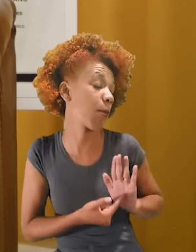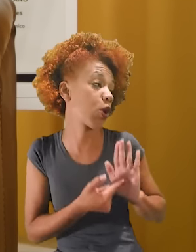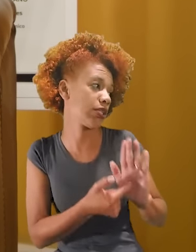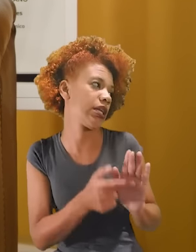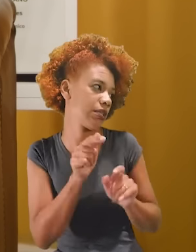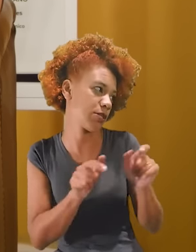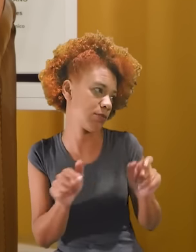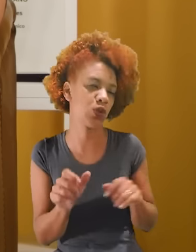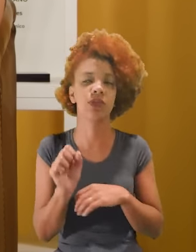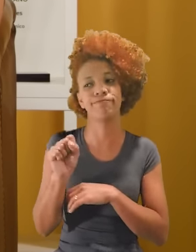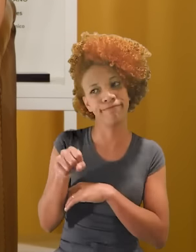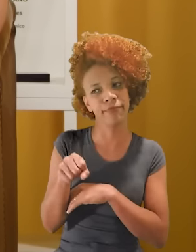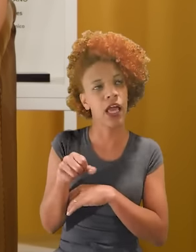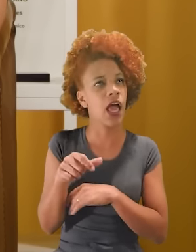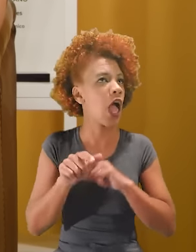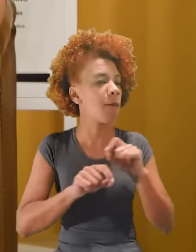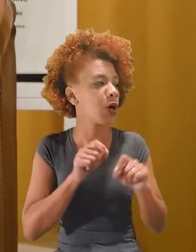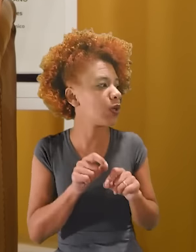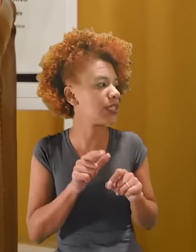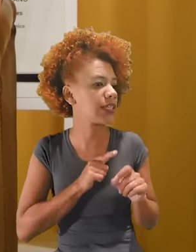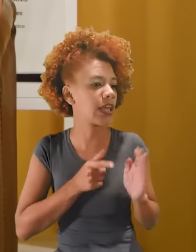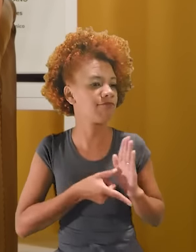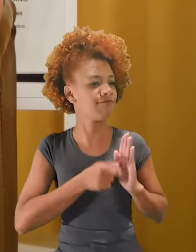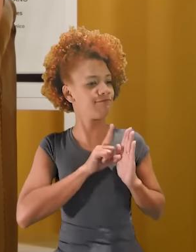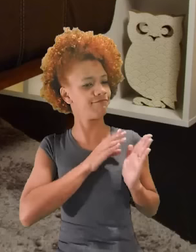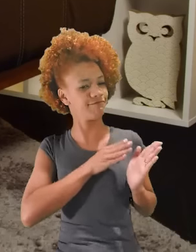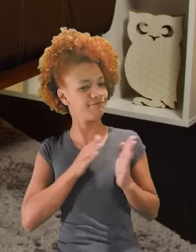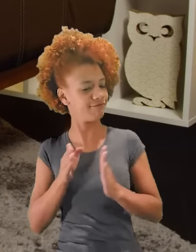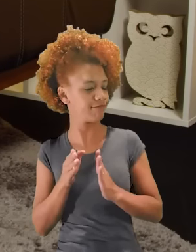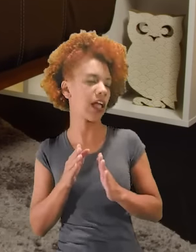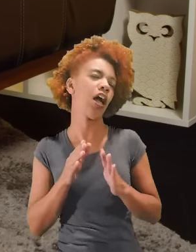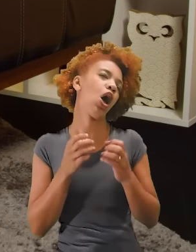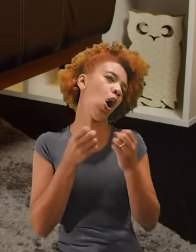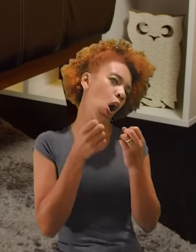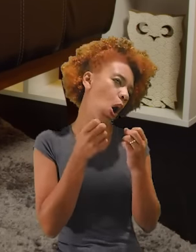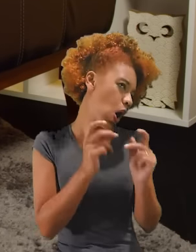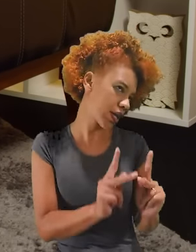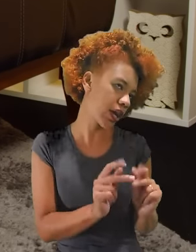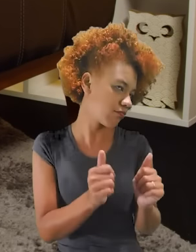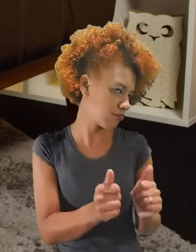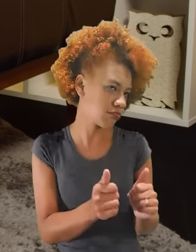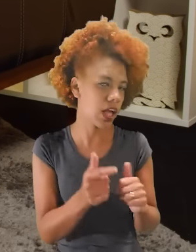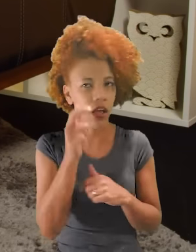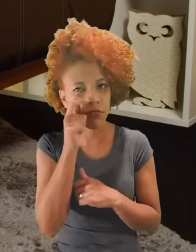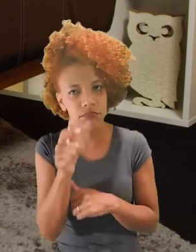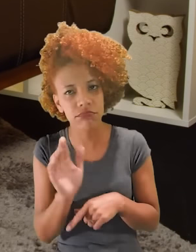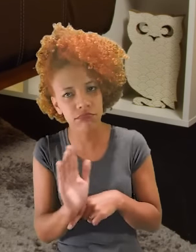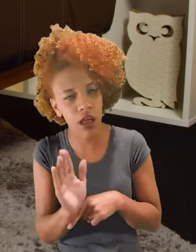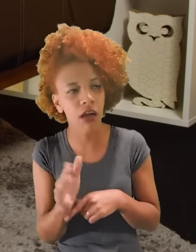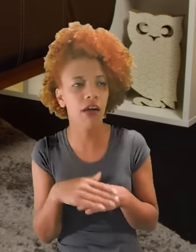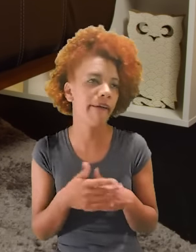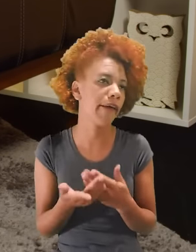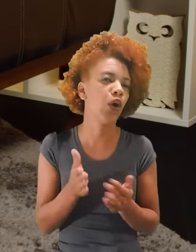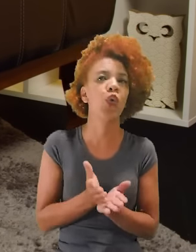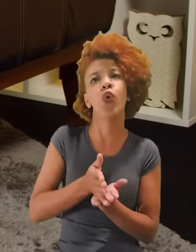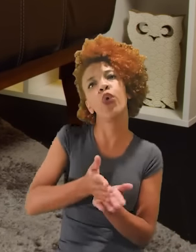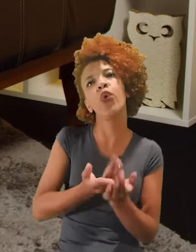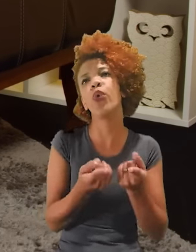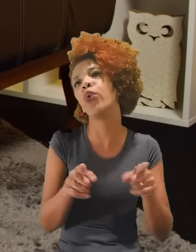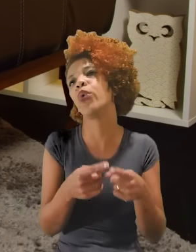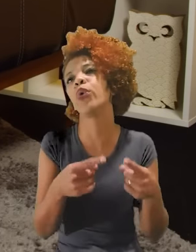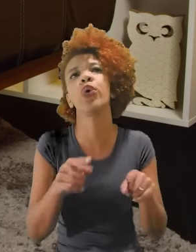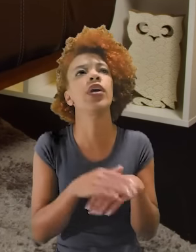pra alguém. Exatamente. É a coisa do temporal, né? É isso aí. Tudo bem, hoje você vê esse desenho, você vai falar, ah, porra, o cara subia, hoje dá